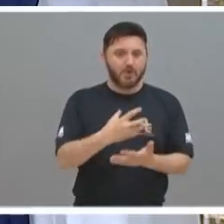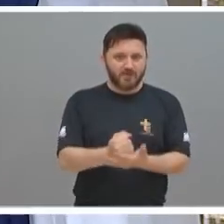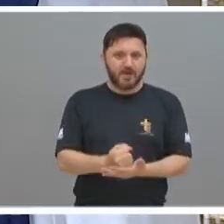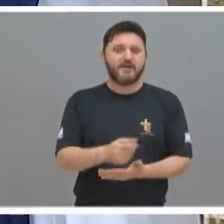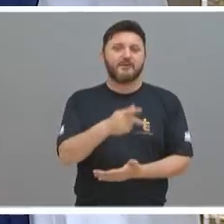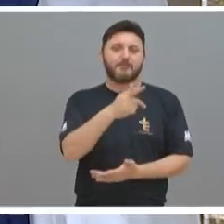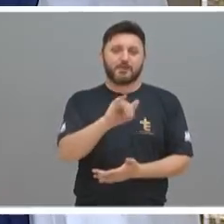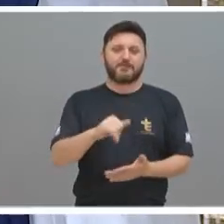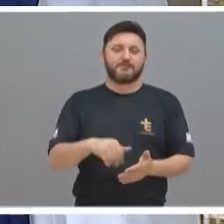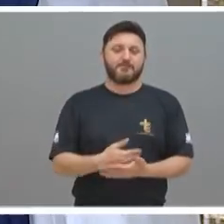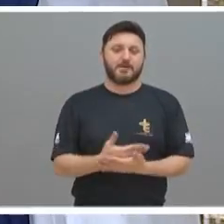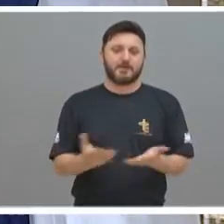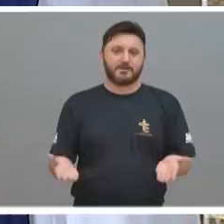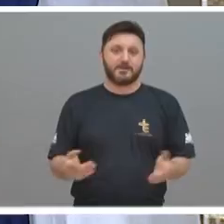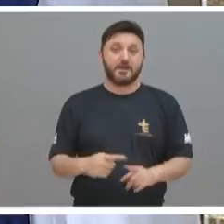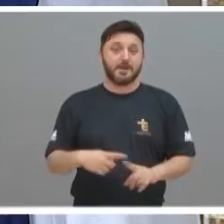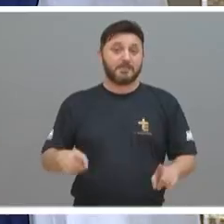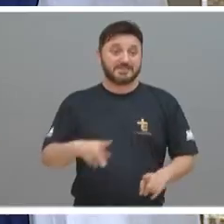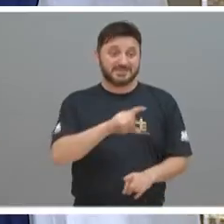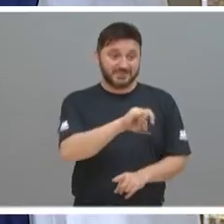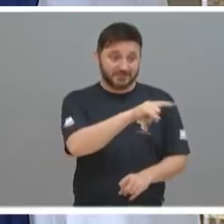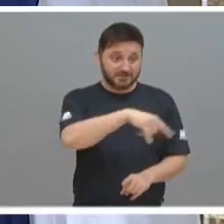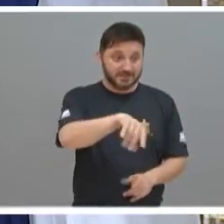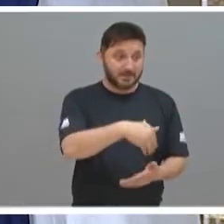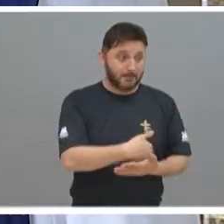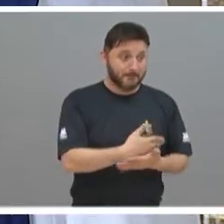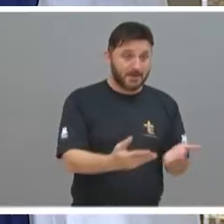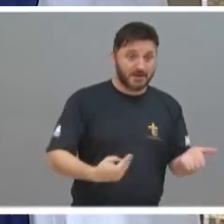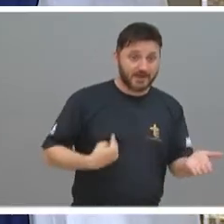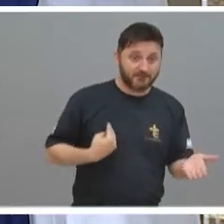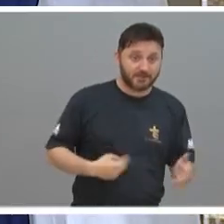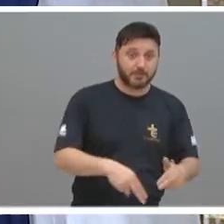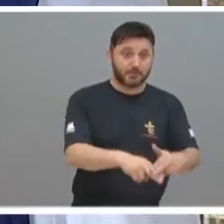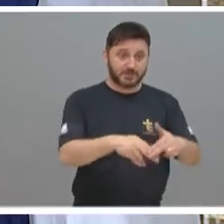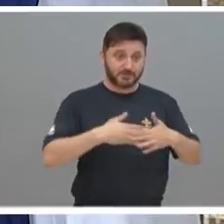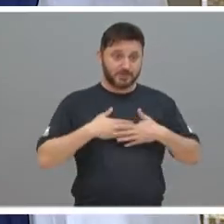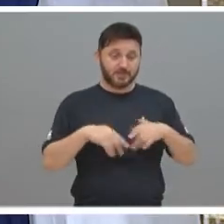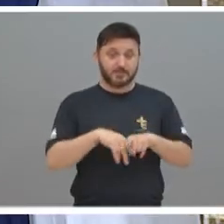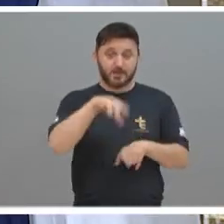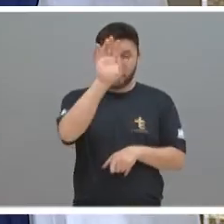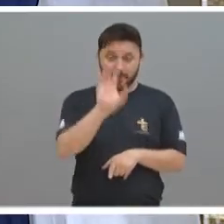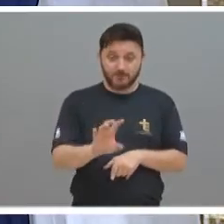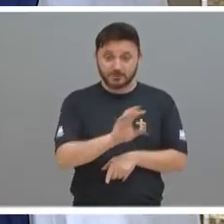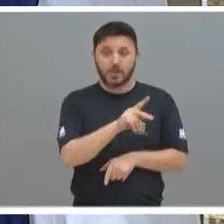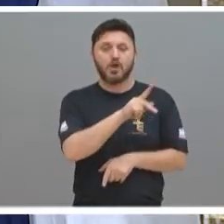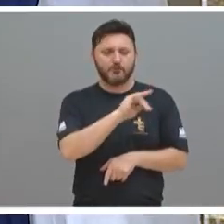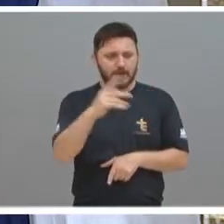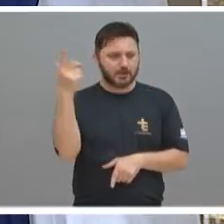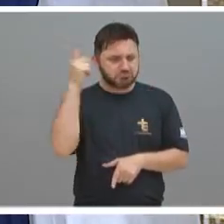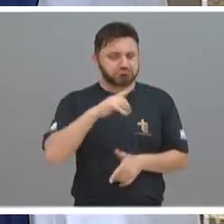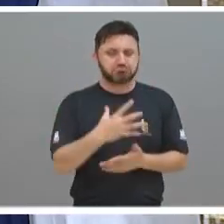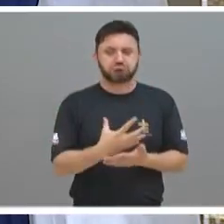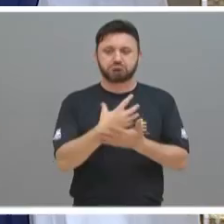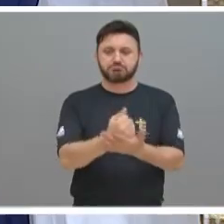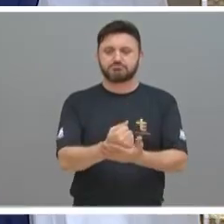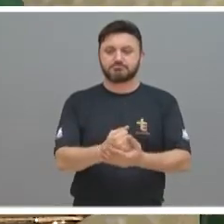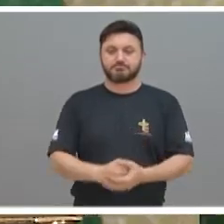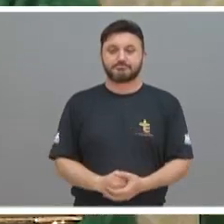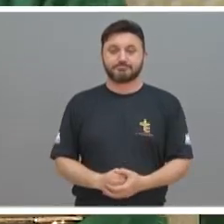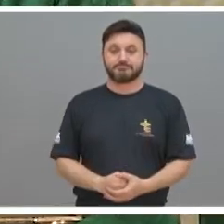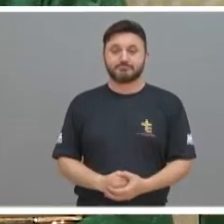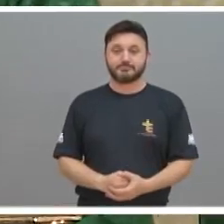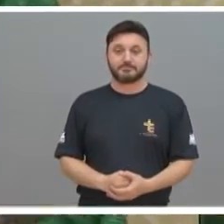perdê-la, mas quem perder a sua vida por causa de mim e do Evangelho vai salvá-la.